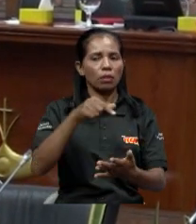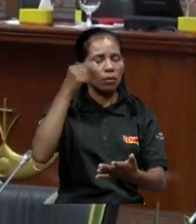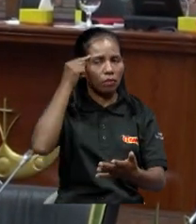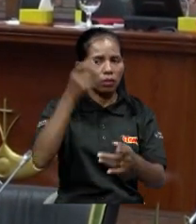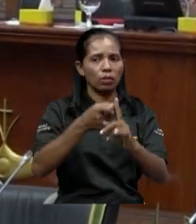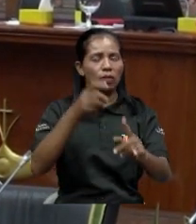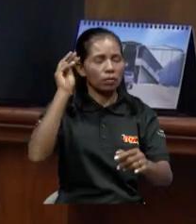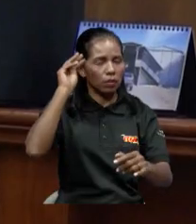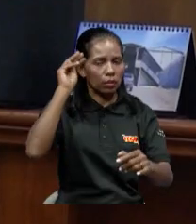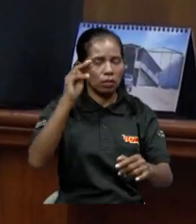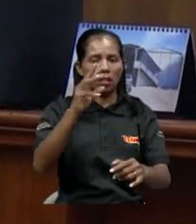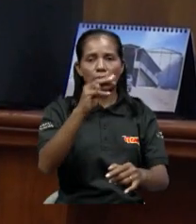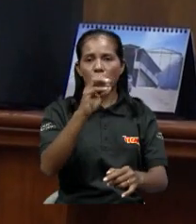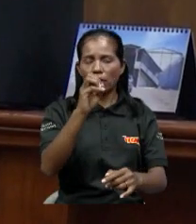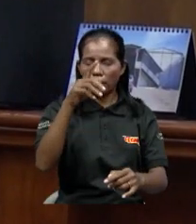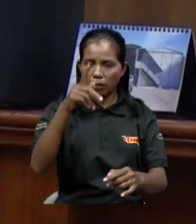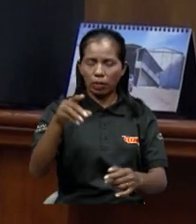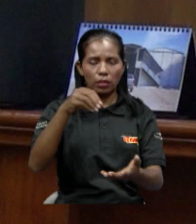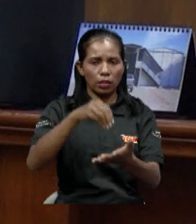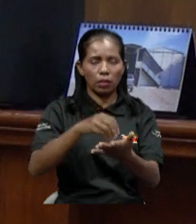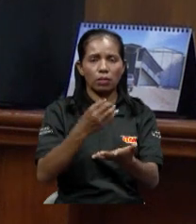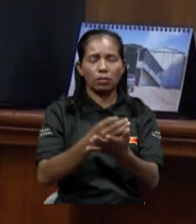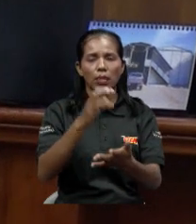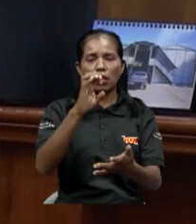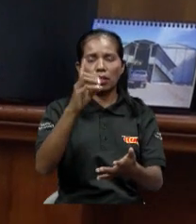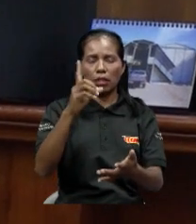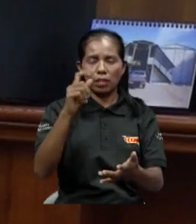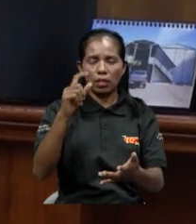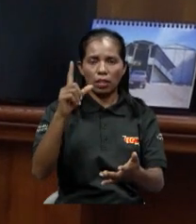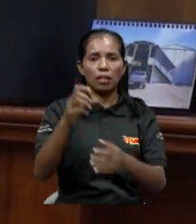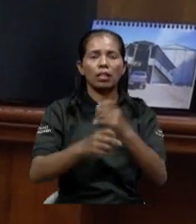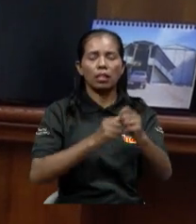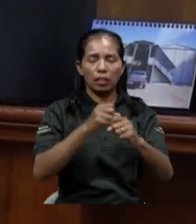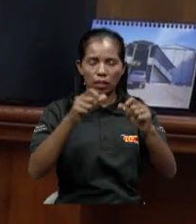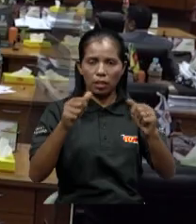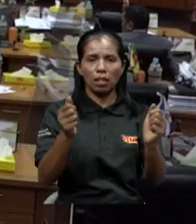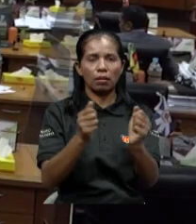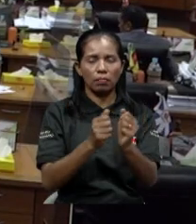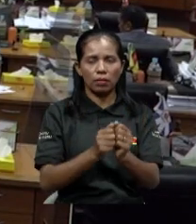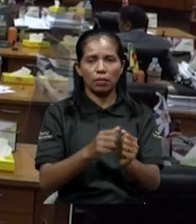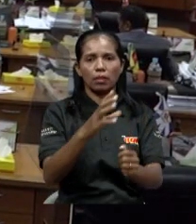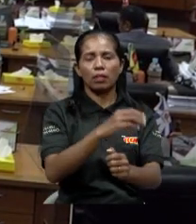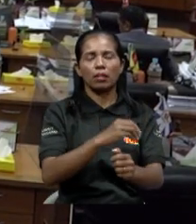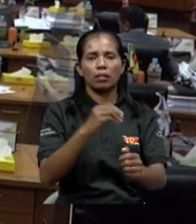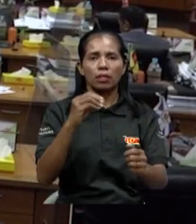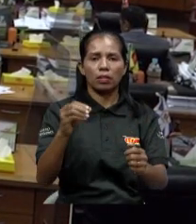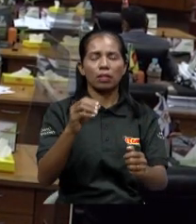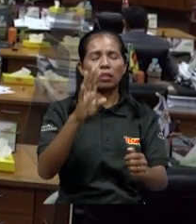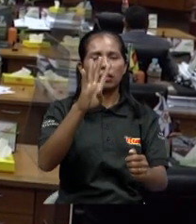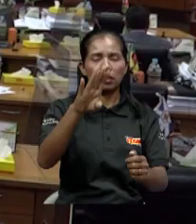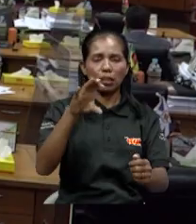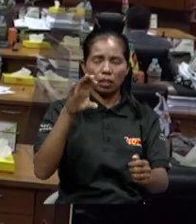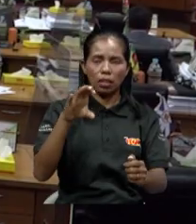Rússi Ministério Obras Públicas prevê ba EDTLEP e atina ne hamutuk dólar americano tokon atus ira